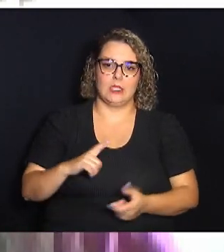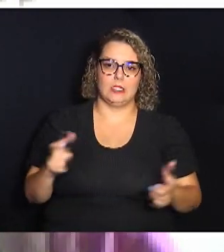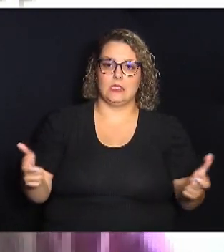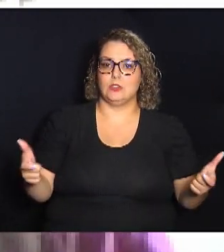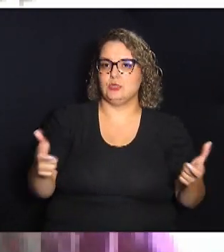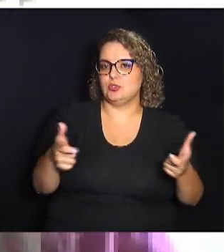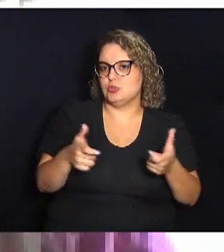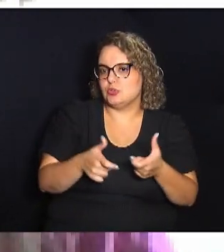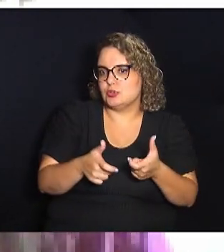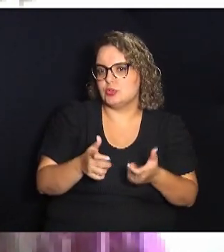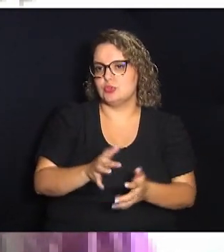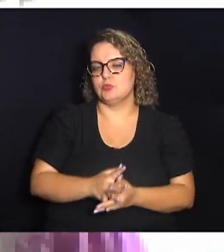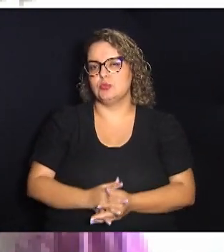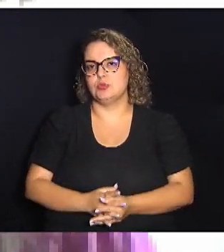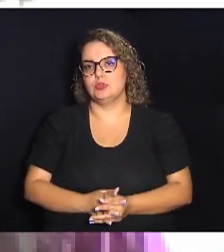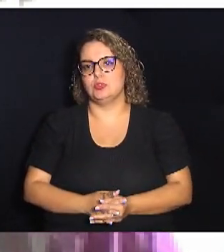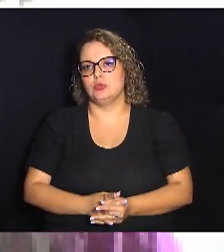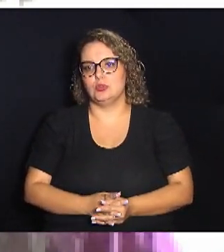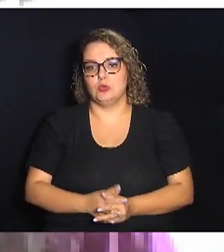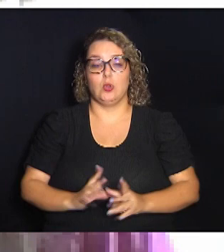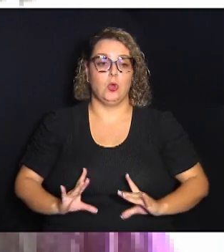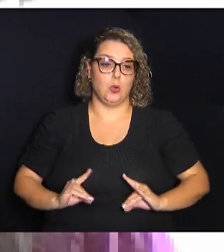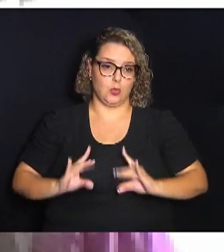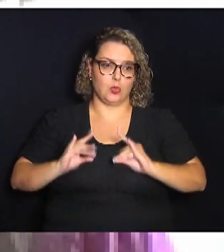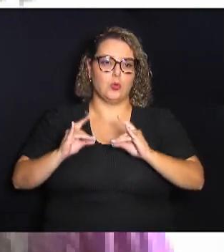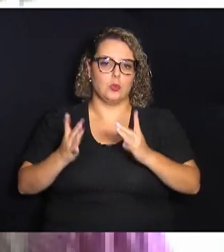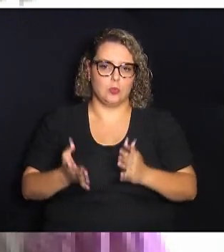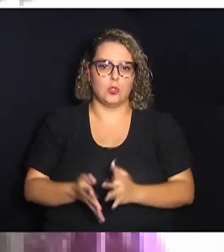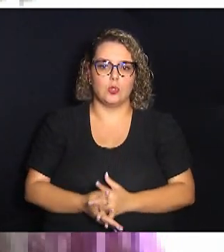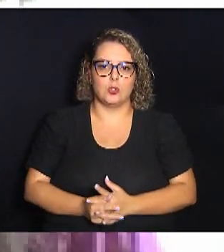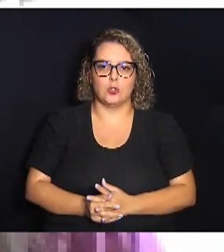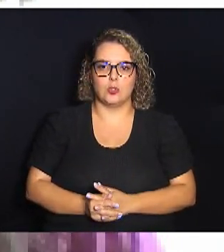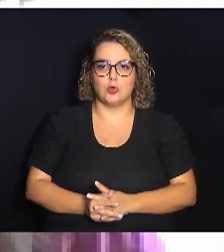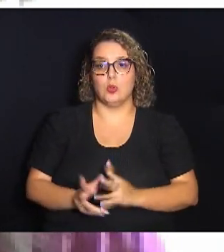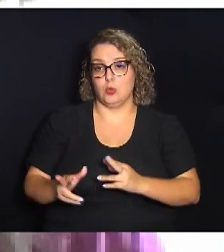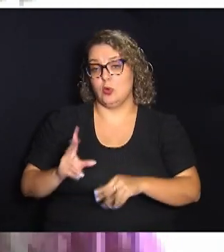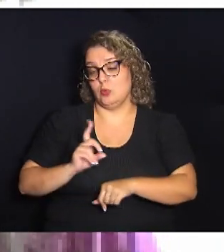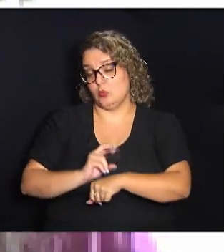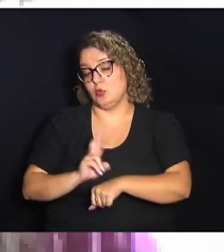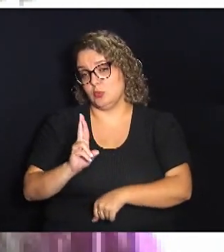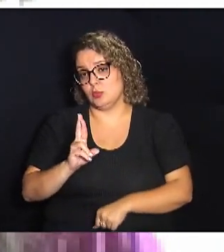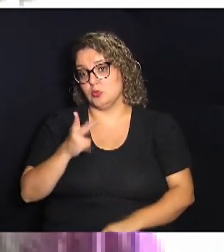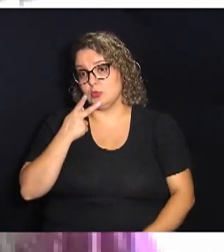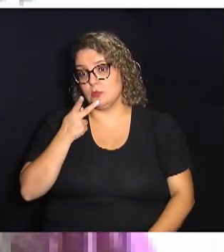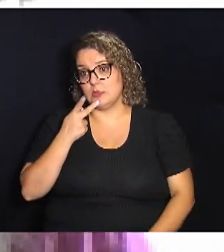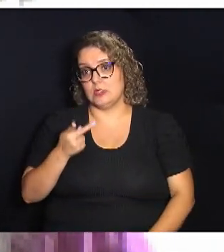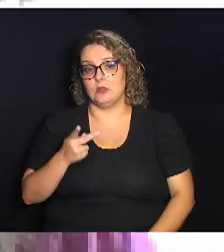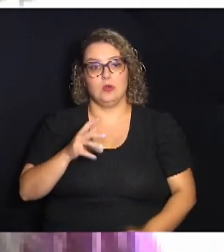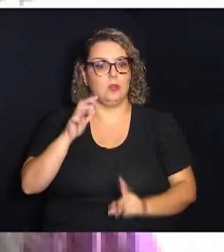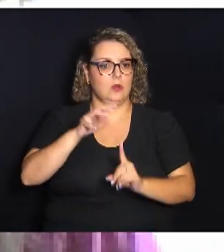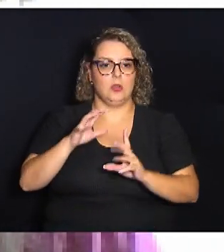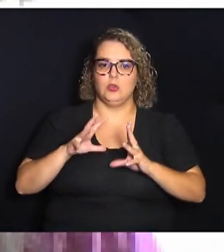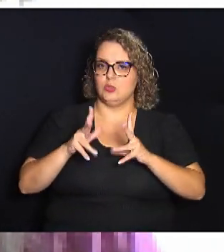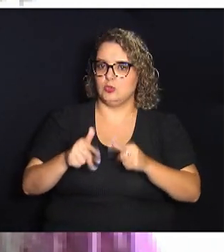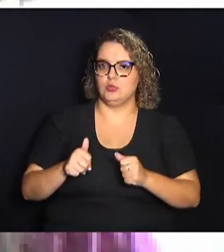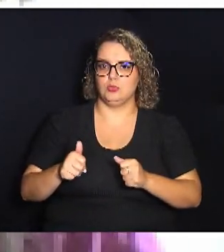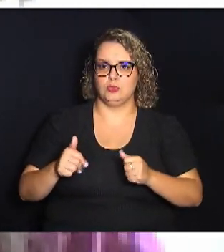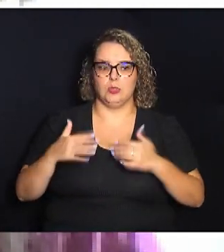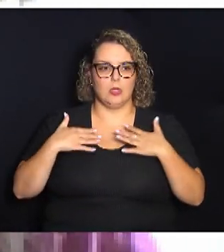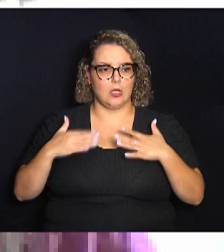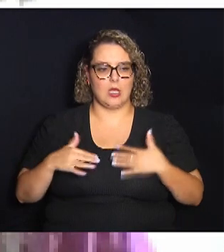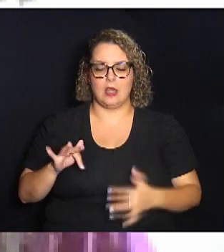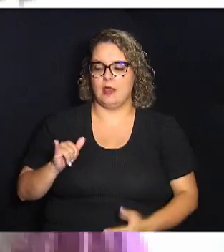certos como hormônios, como o doutor estava comentando, isso vai afetar em toda a sua parte